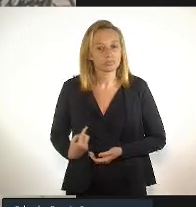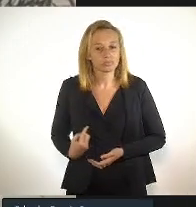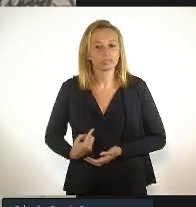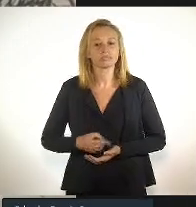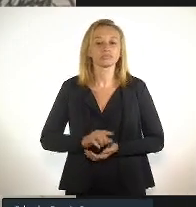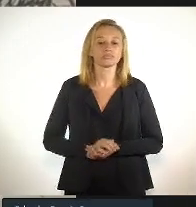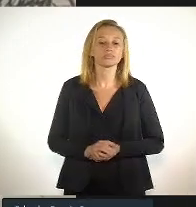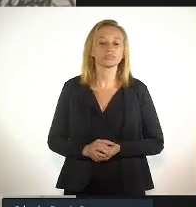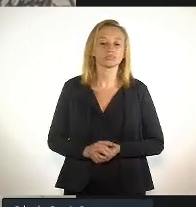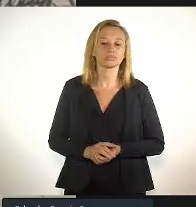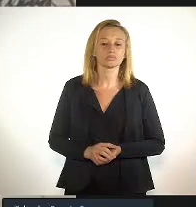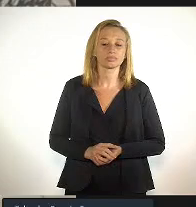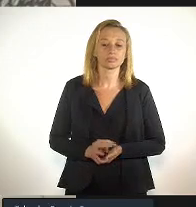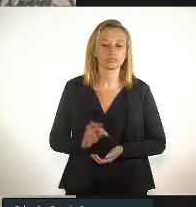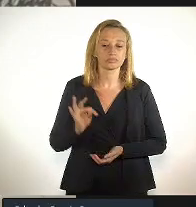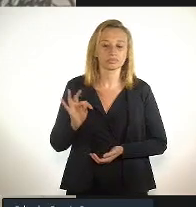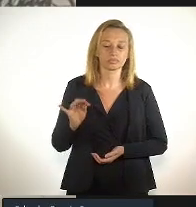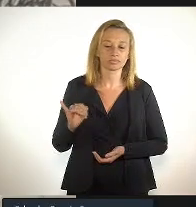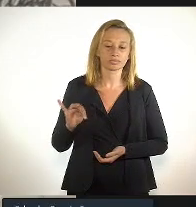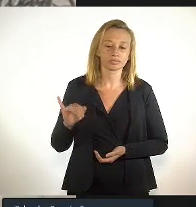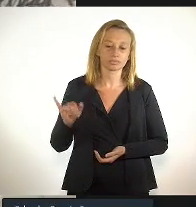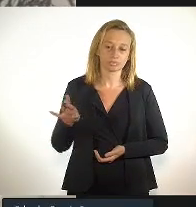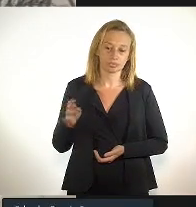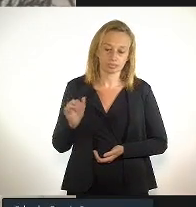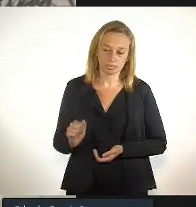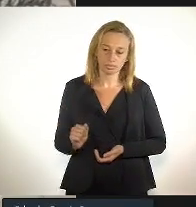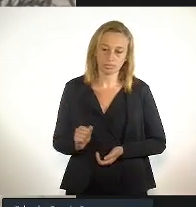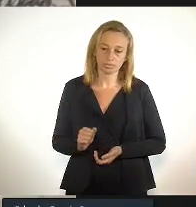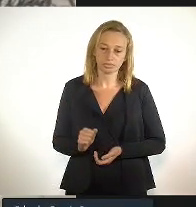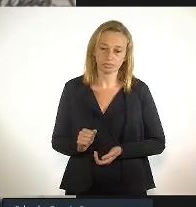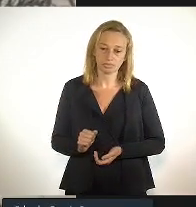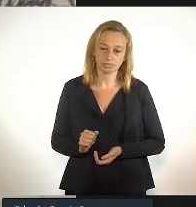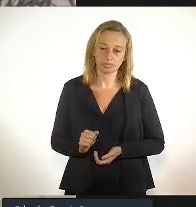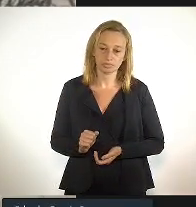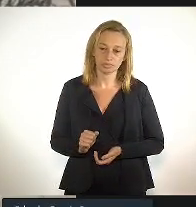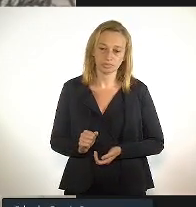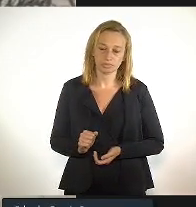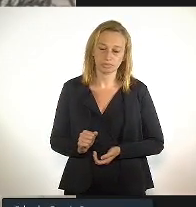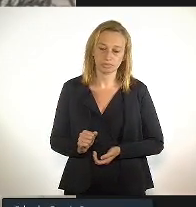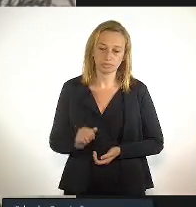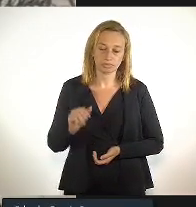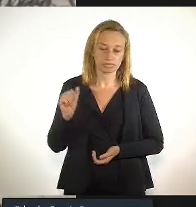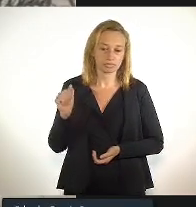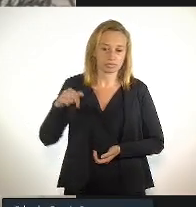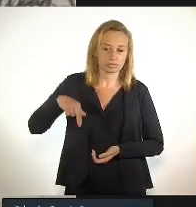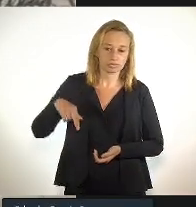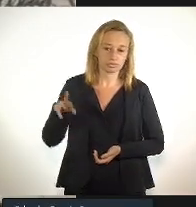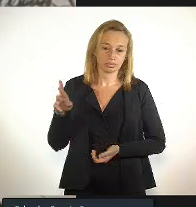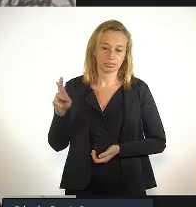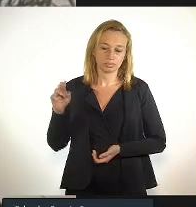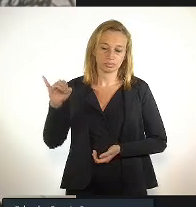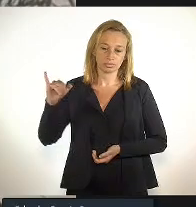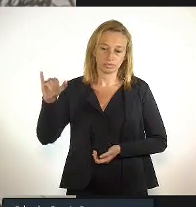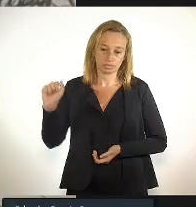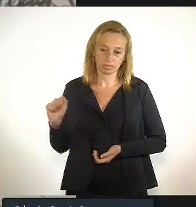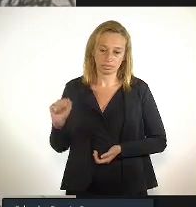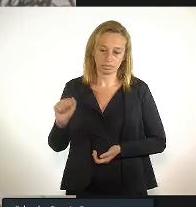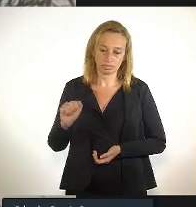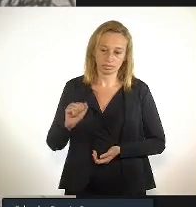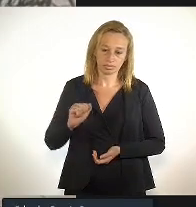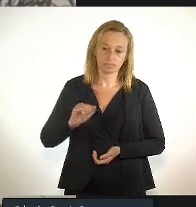Monteiro, deputada Talíria Petroni, deputada Andréia de Jesus,